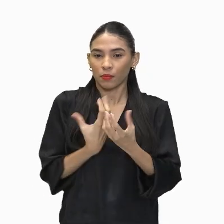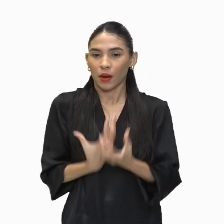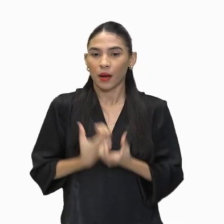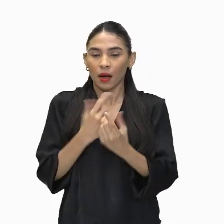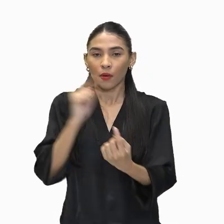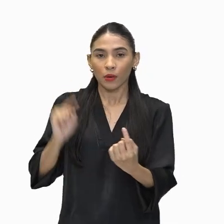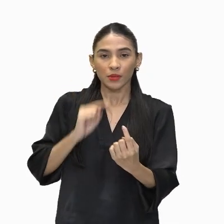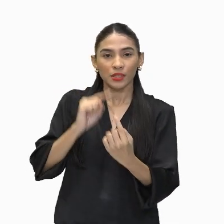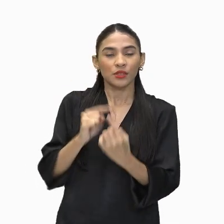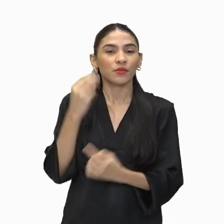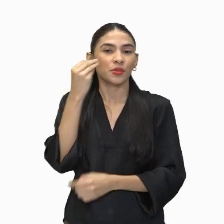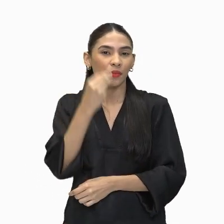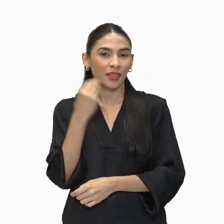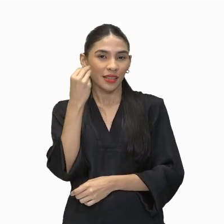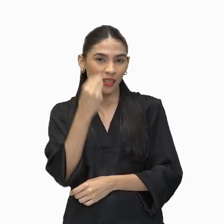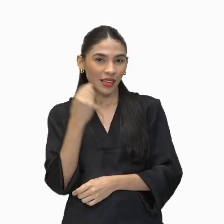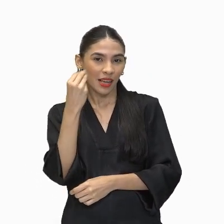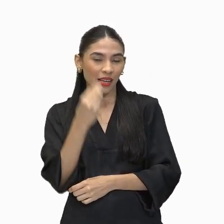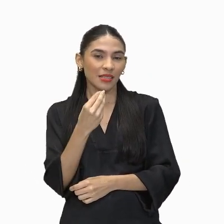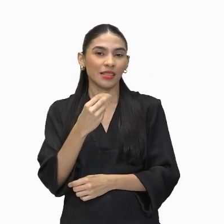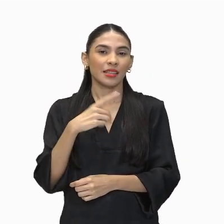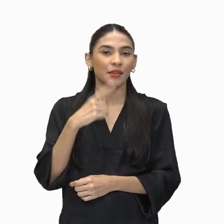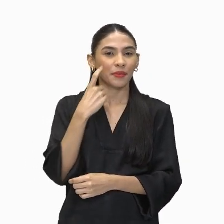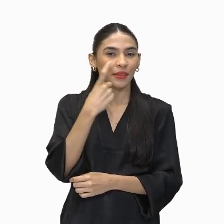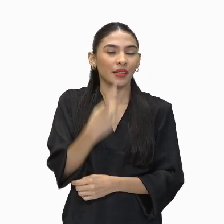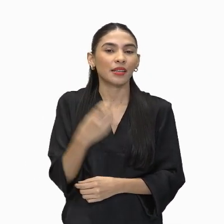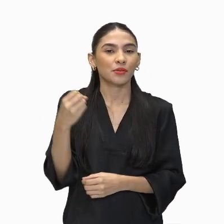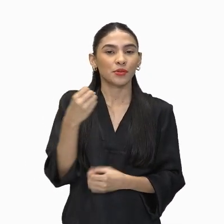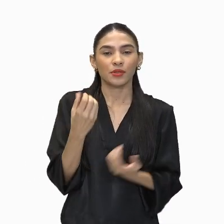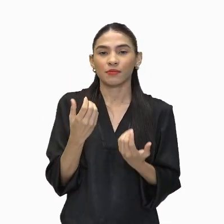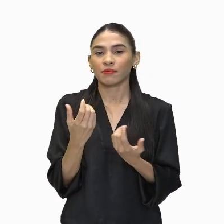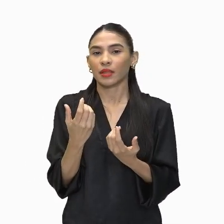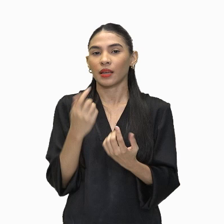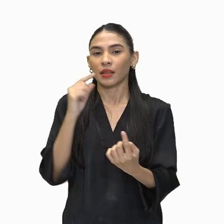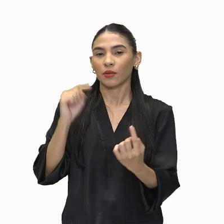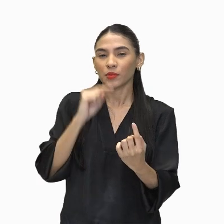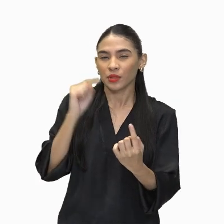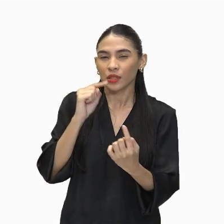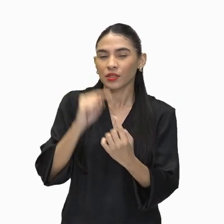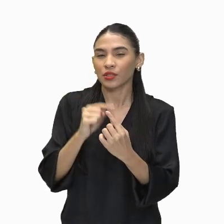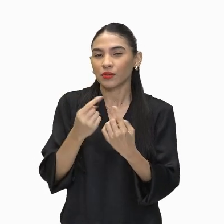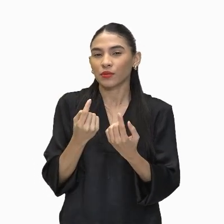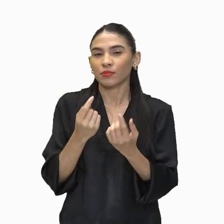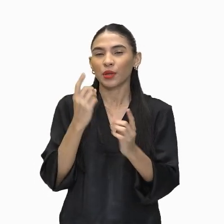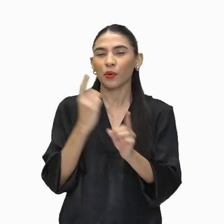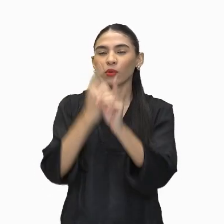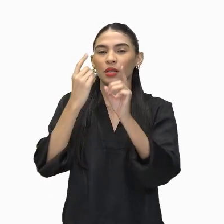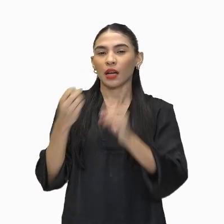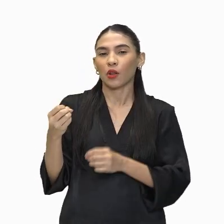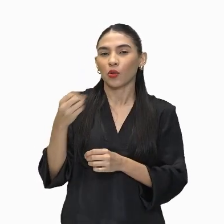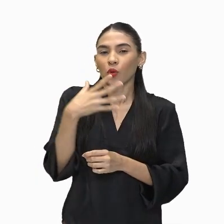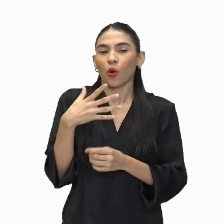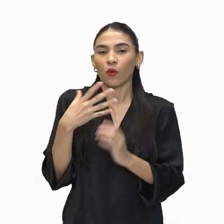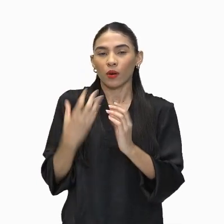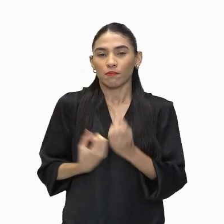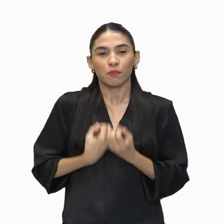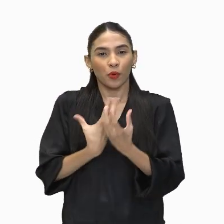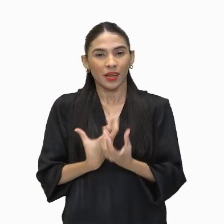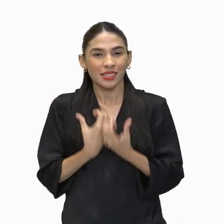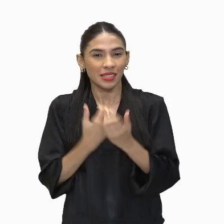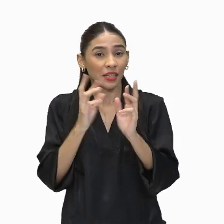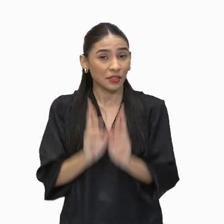vai experimentar, que vai buscar novas formas de fazer poesia, diferente das formas clássicas, sem